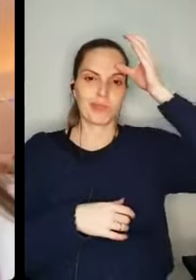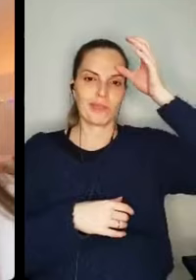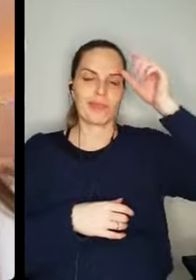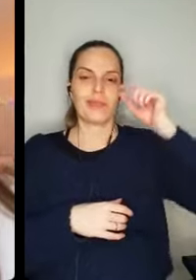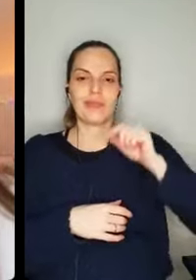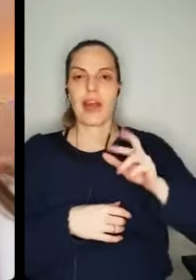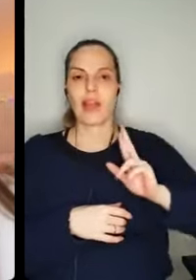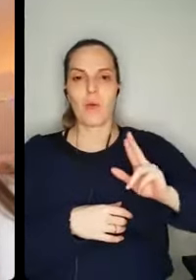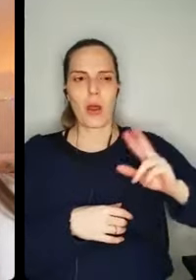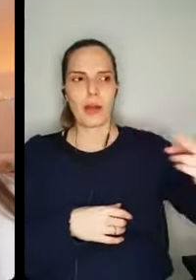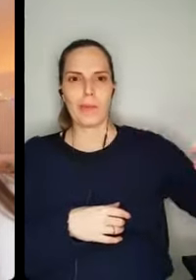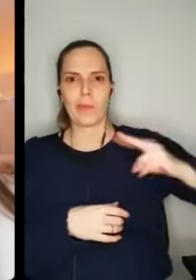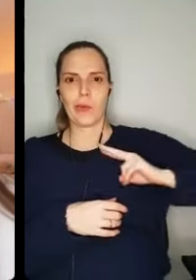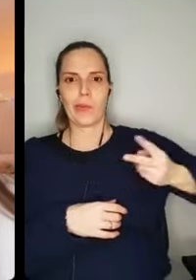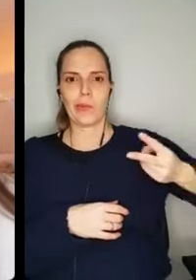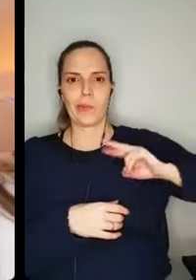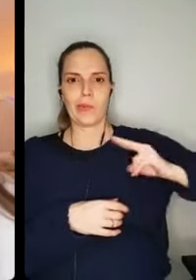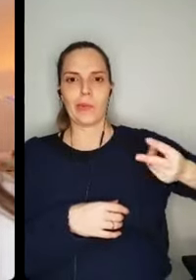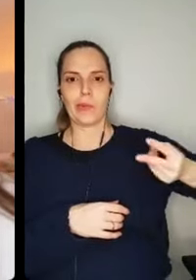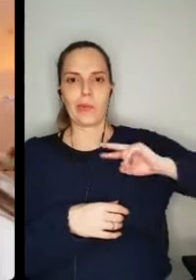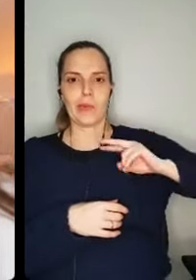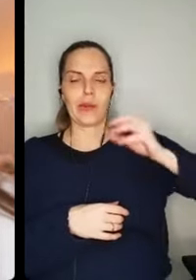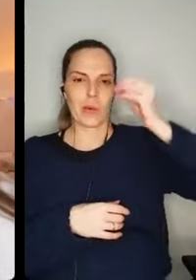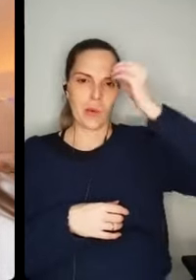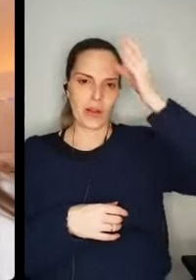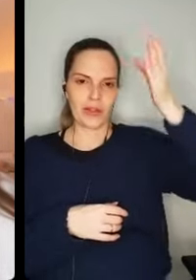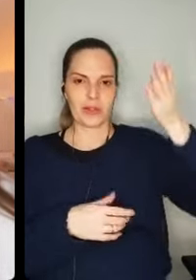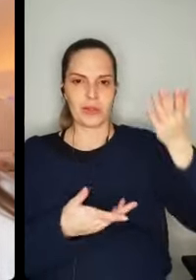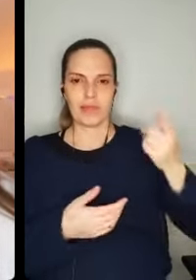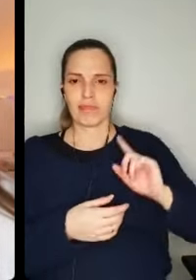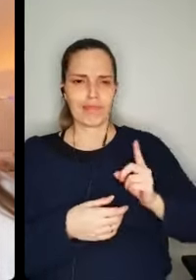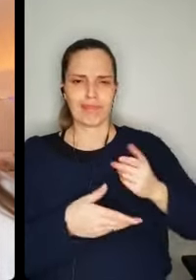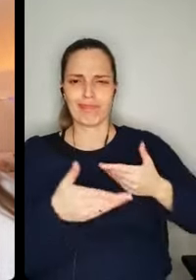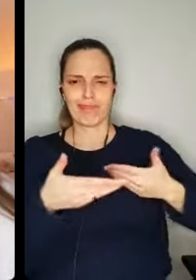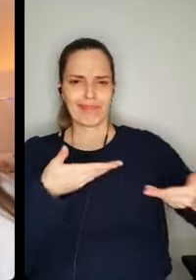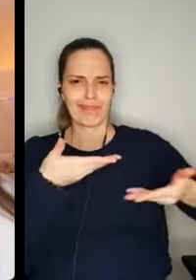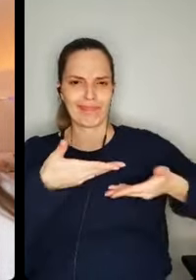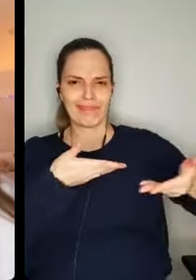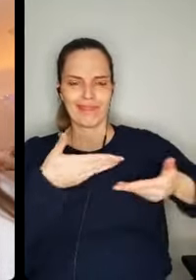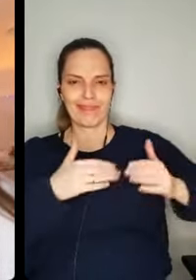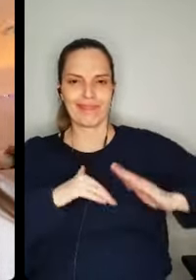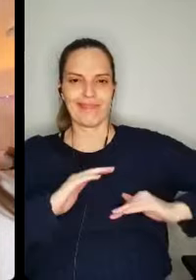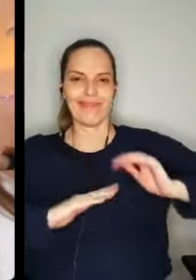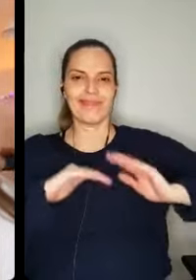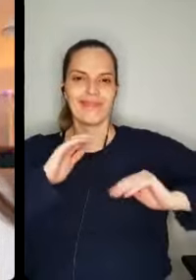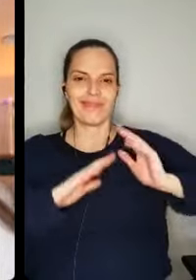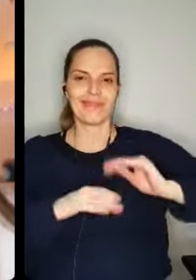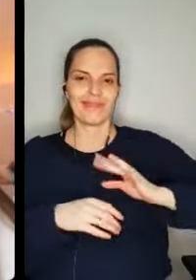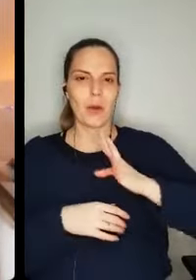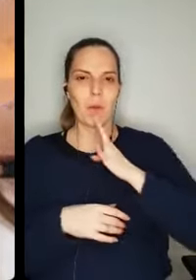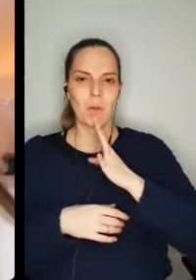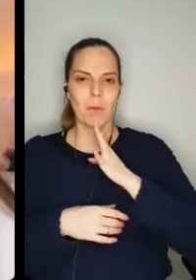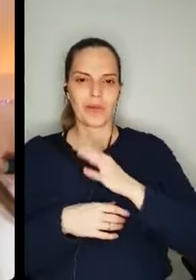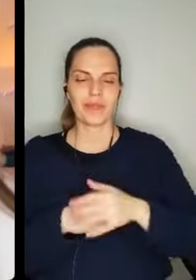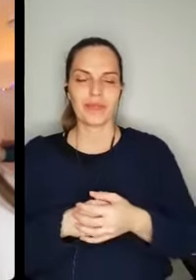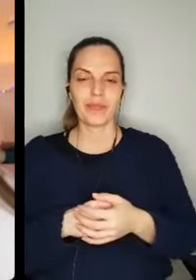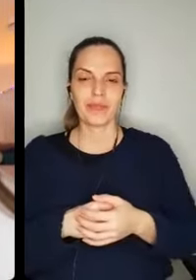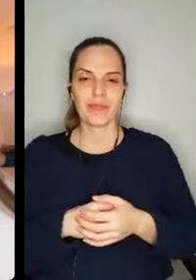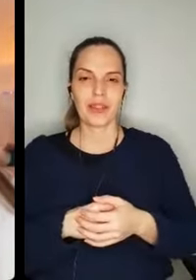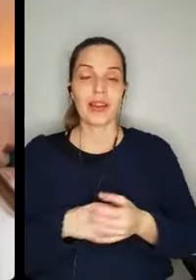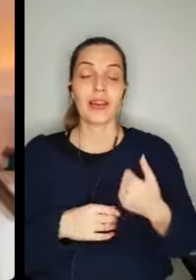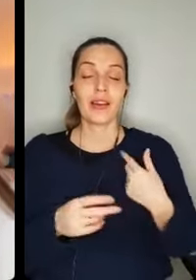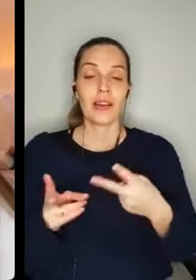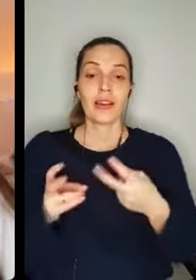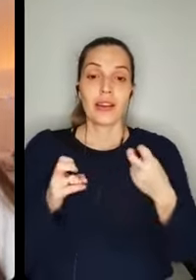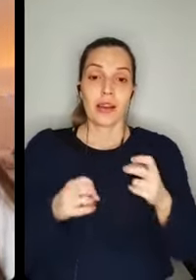só uma transmissão de conhecimento, na minha opinião. É, uma coisa que eu notei quando eu entrei ali é que os professores são muito abertos,